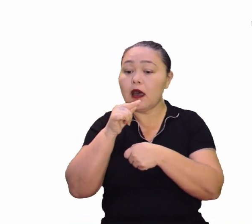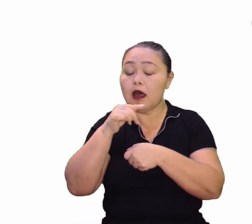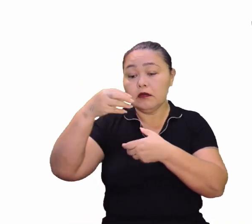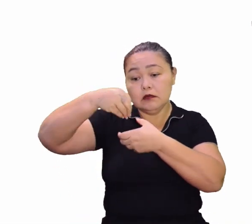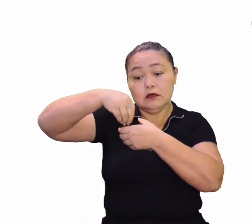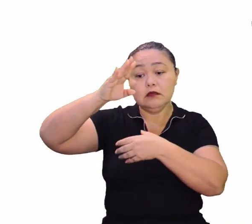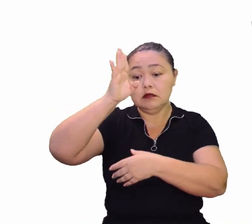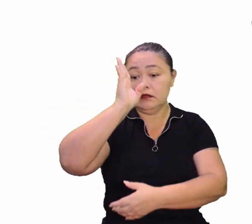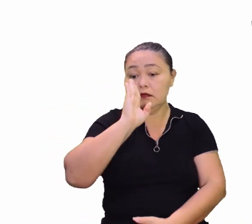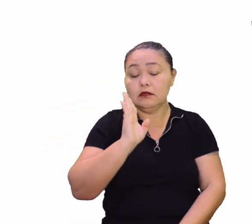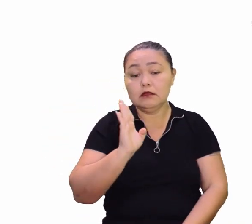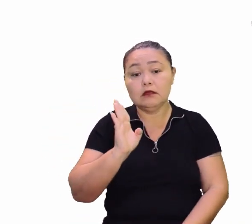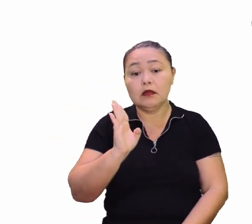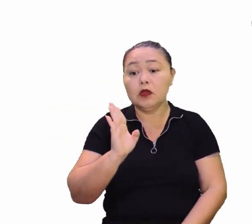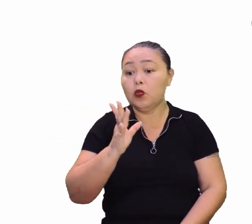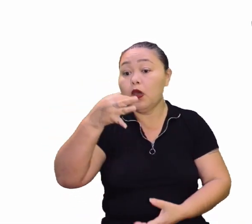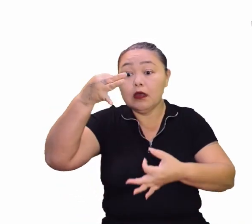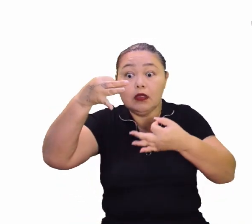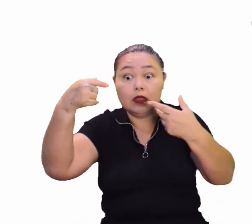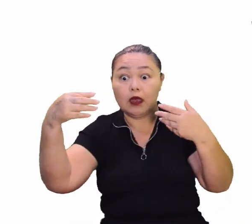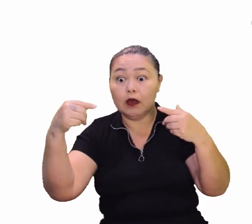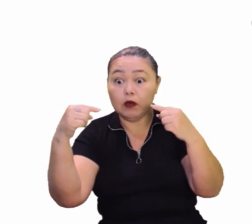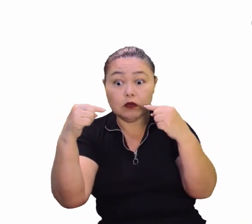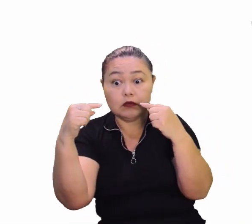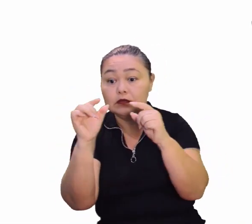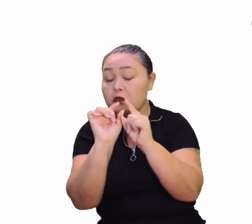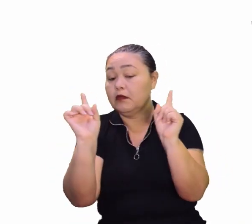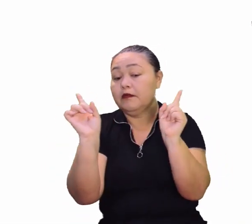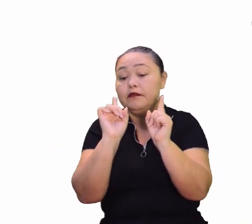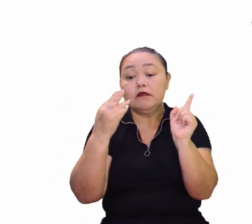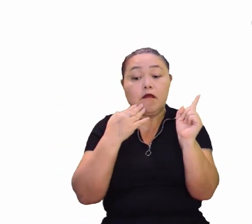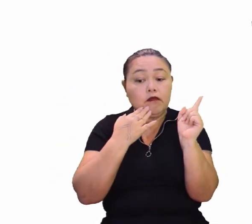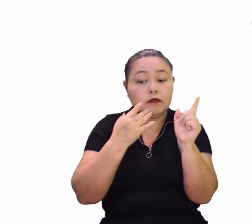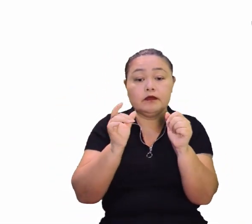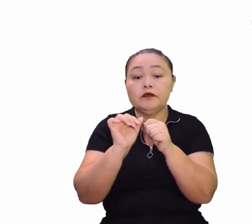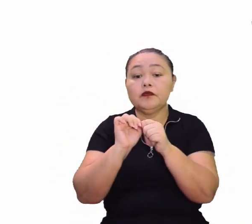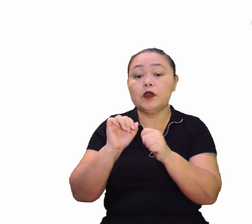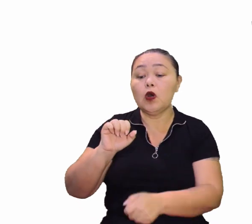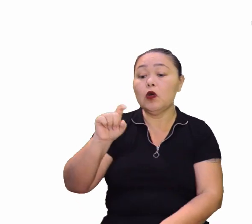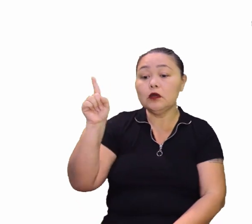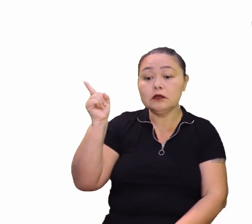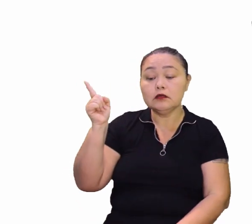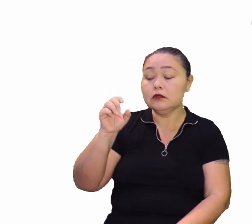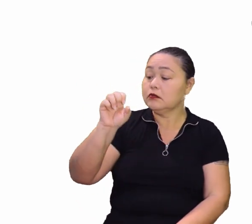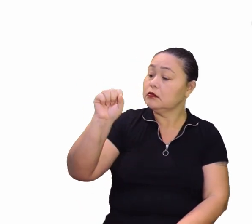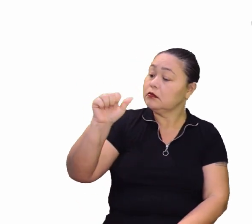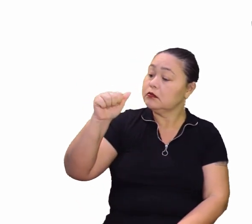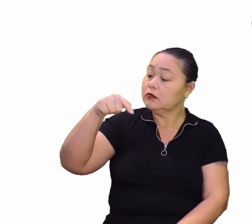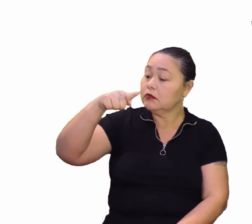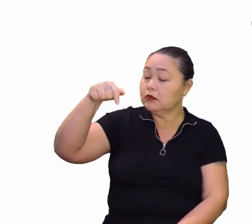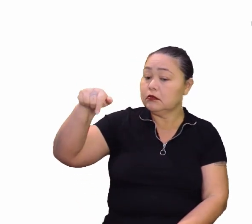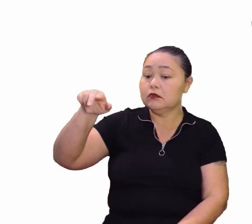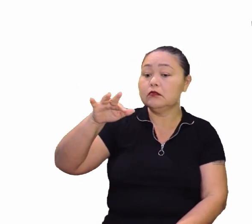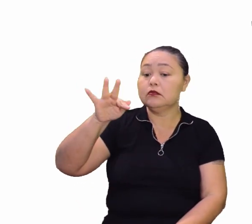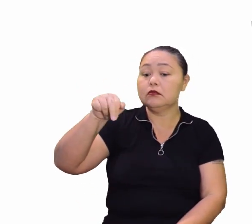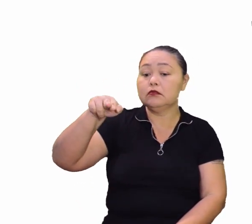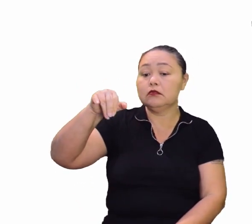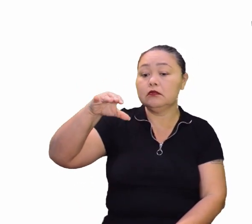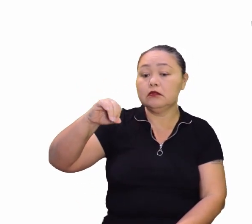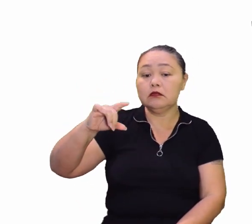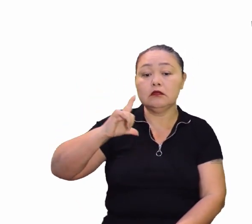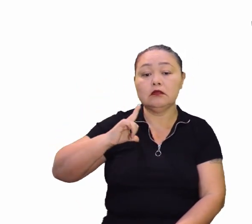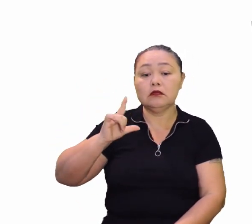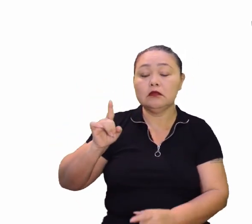há pouco também, é irregular. Olha só, São Francisco. Se não fosse essa bacia